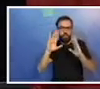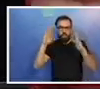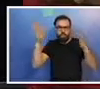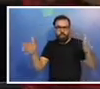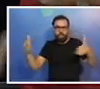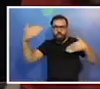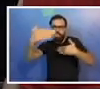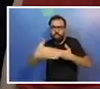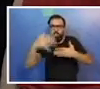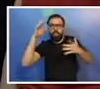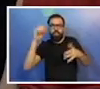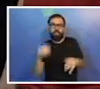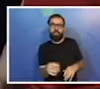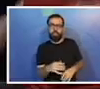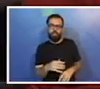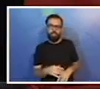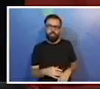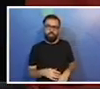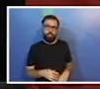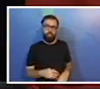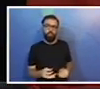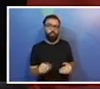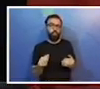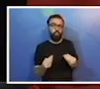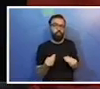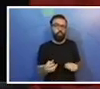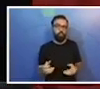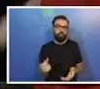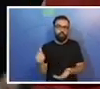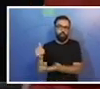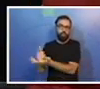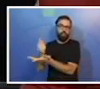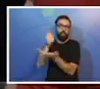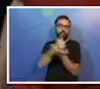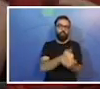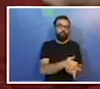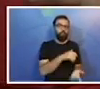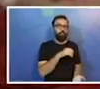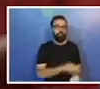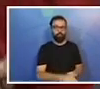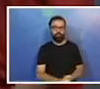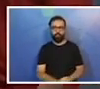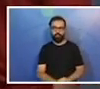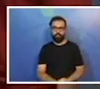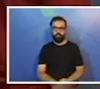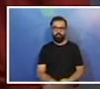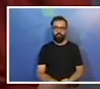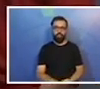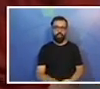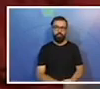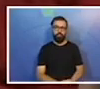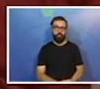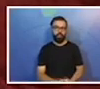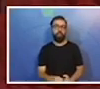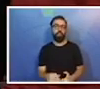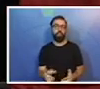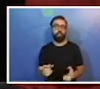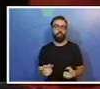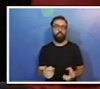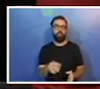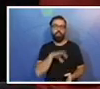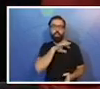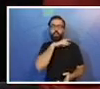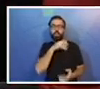foi introduzido, quer dizer, foi colocado na região Sul e Sudeste? Por meio do tráfico